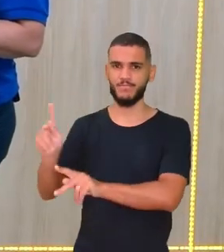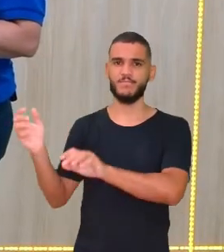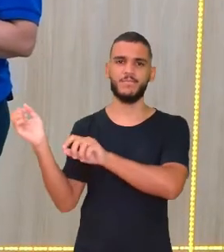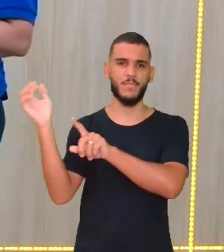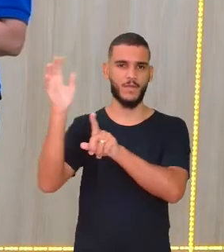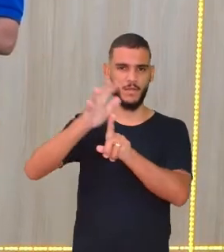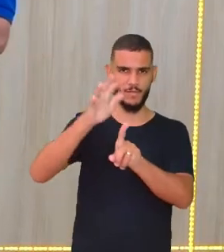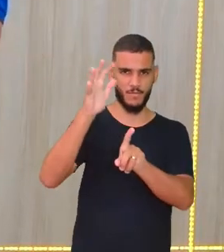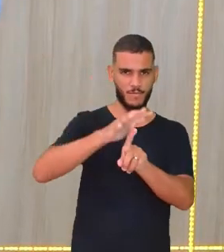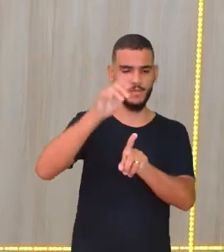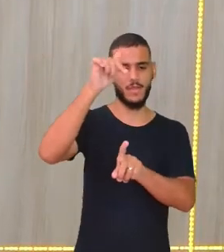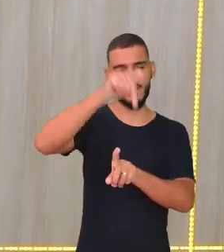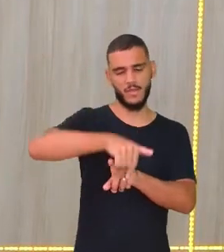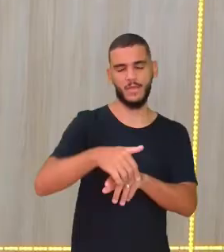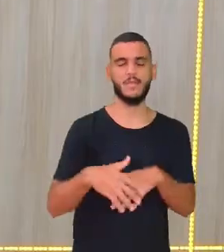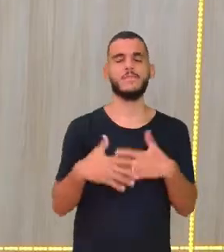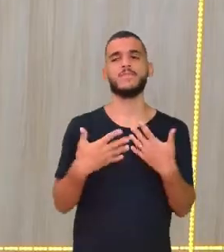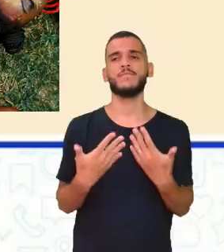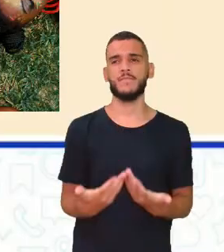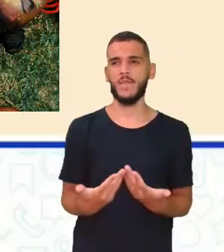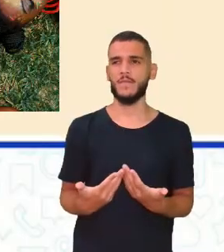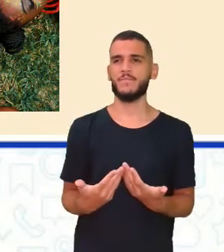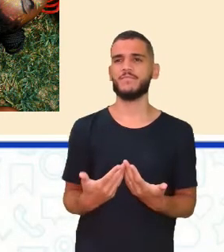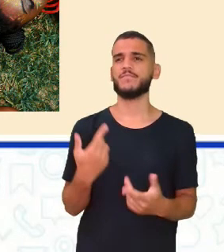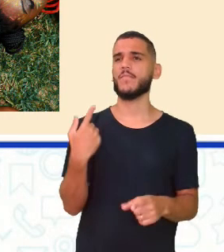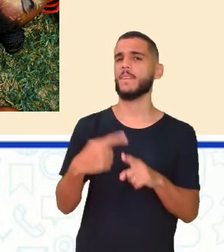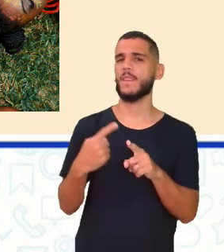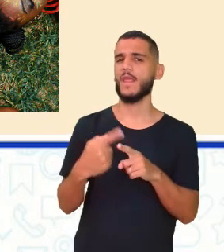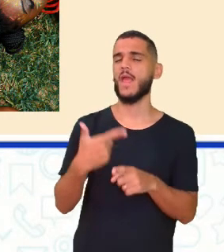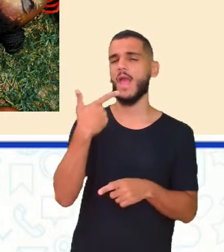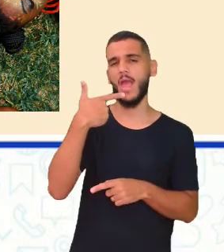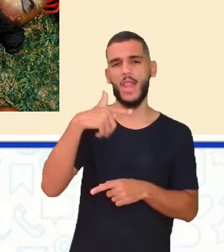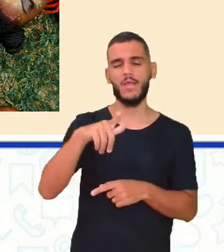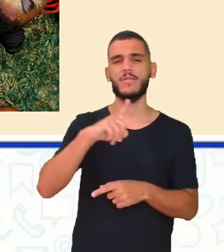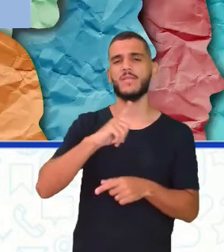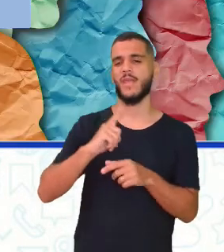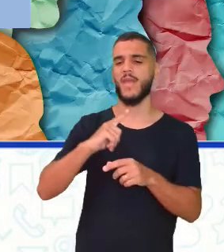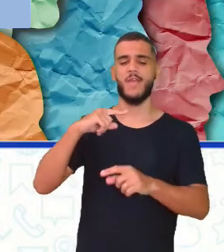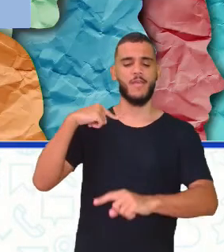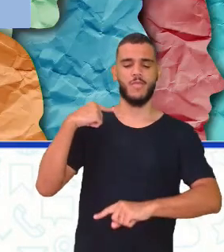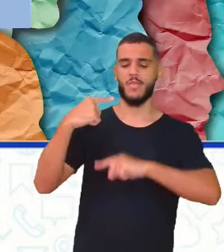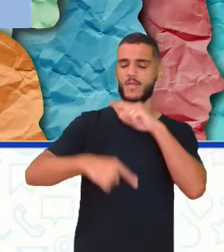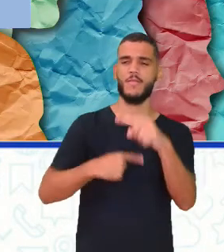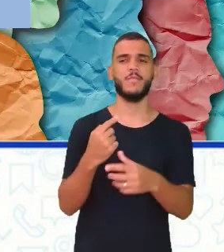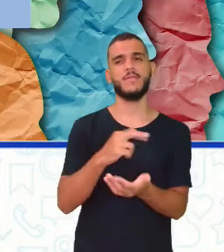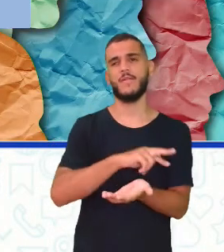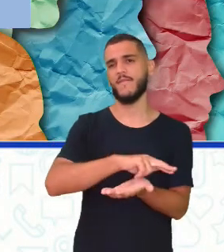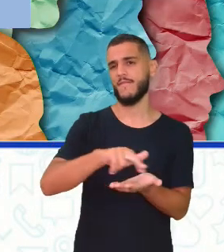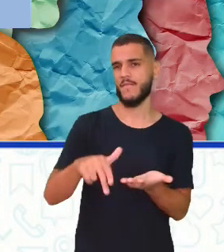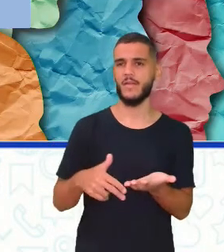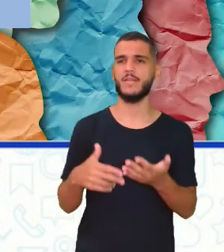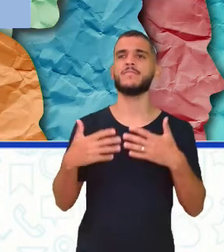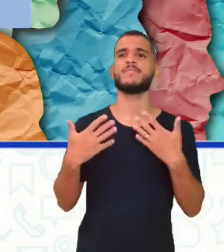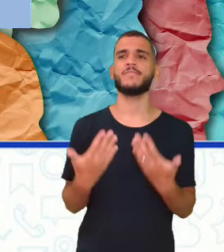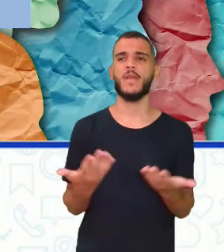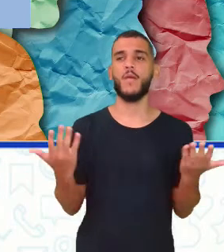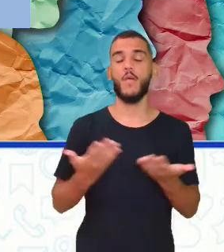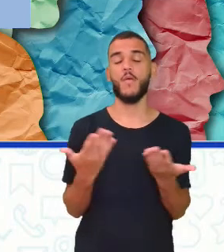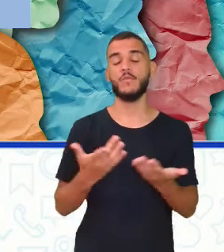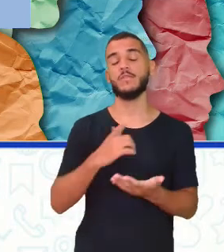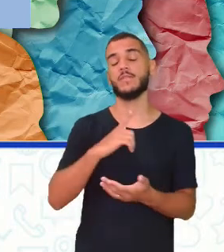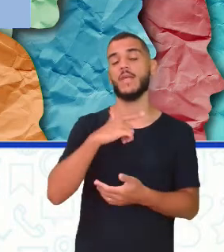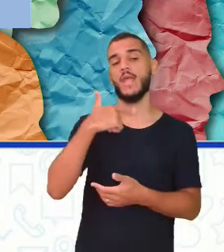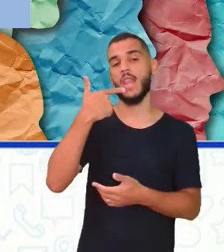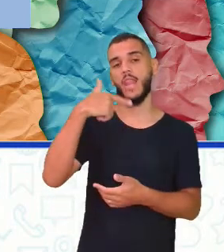isso, porque a nossa língua foi sofrendo suas transformações e nós precisamos conhecer, não é? Então, hoje temos na nossa